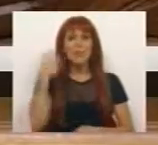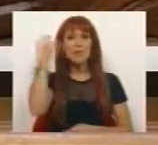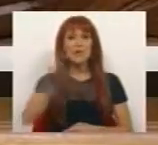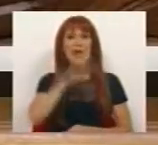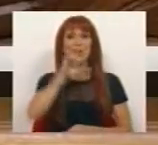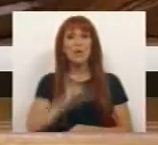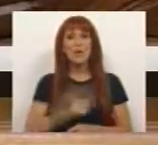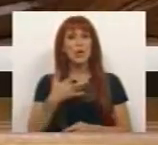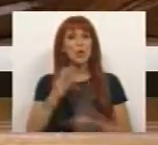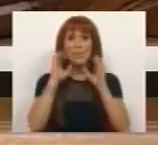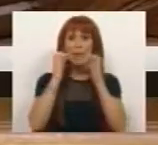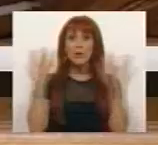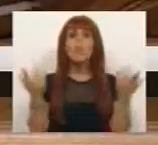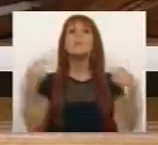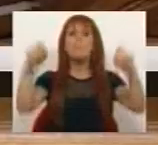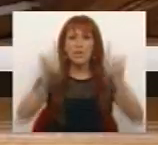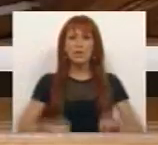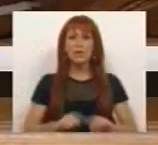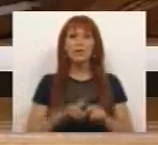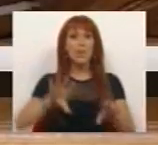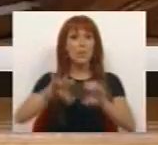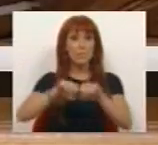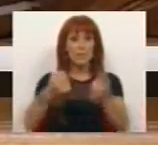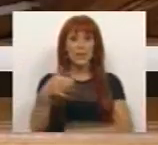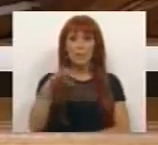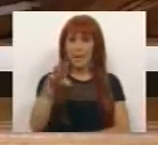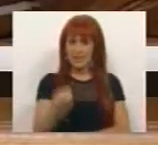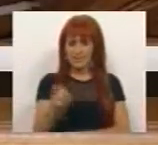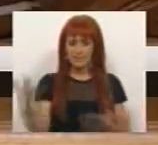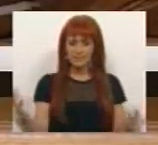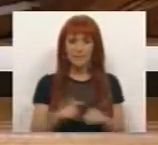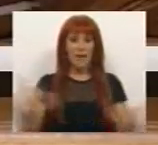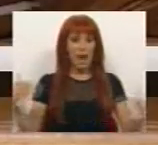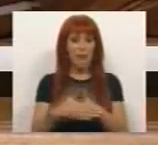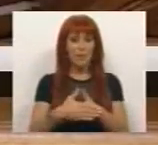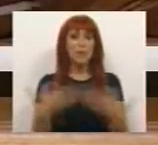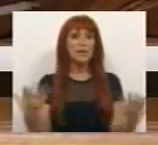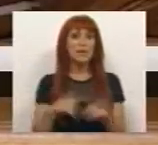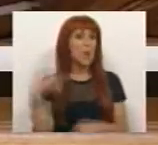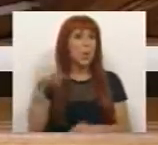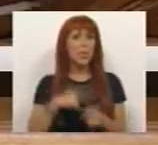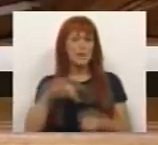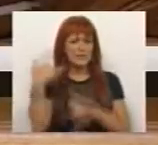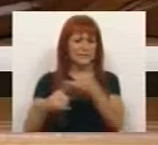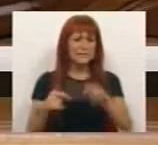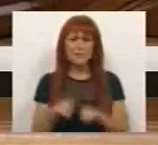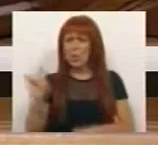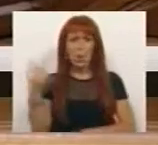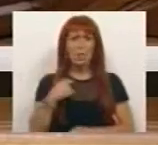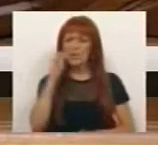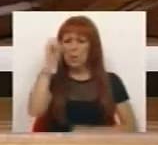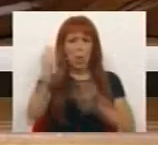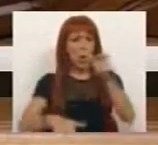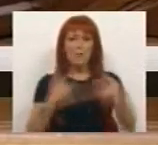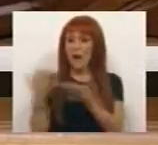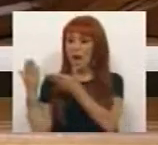particularmente à família do Dr. Mário Soares, mas também ao Partido Socialista. A morte, a única agressão que nem mesmo os